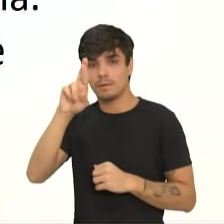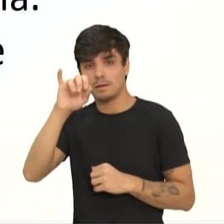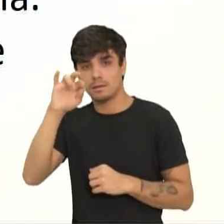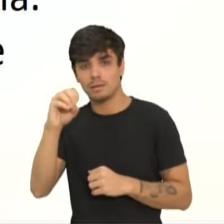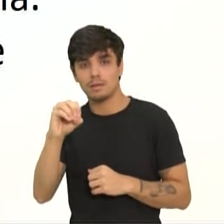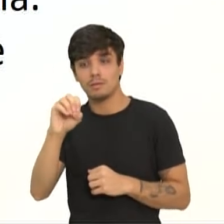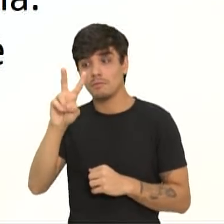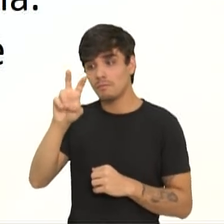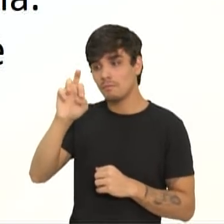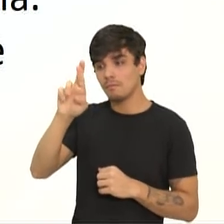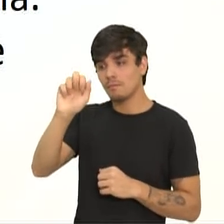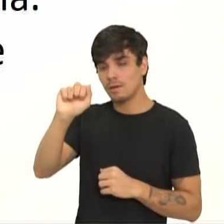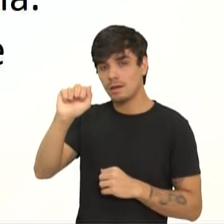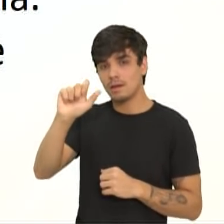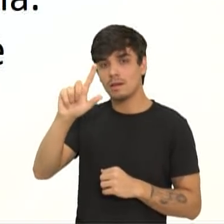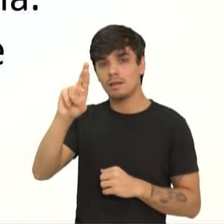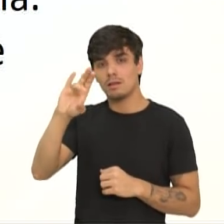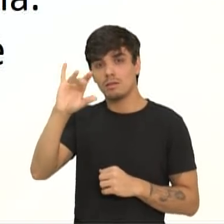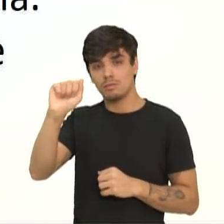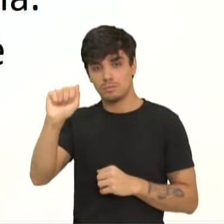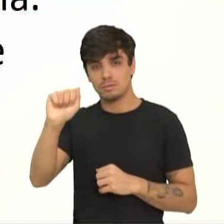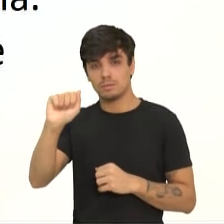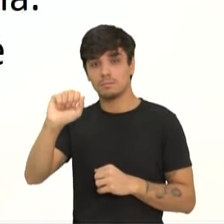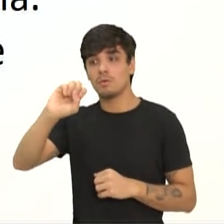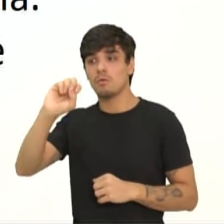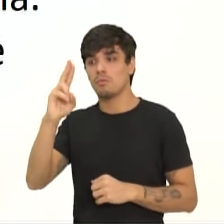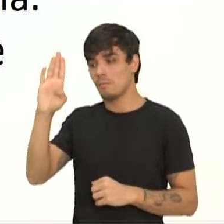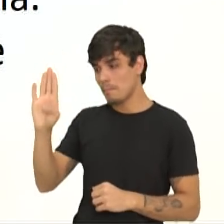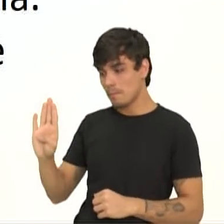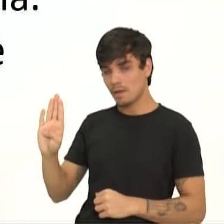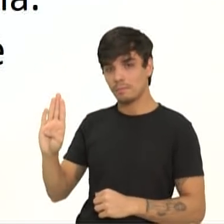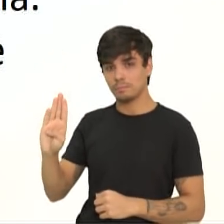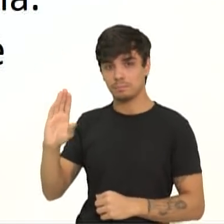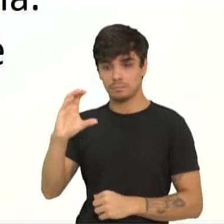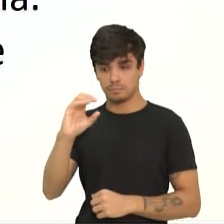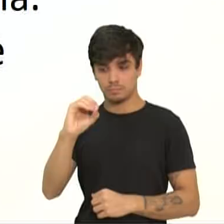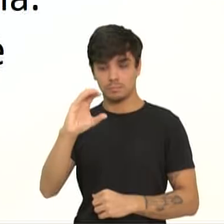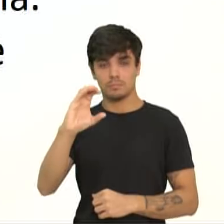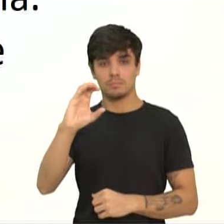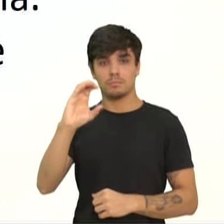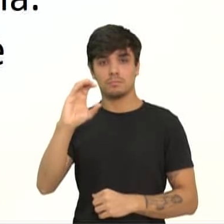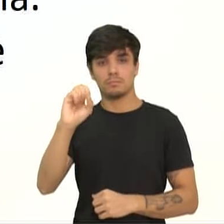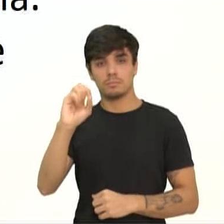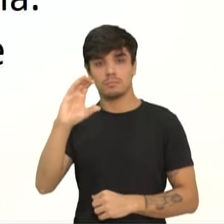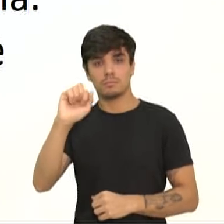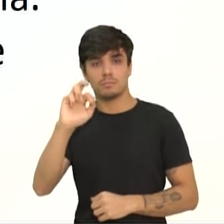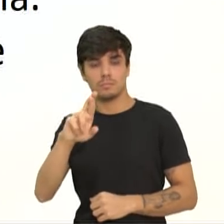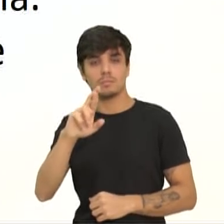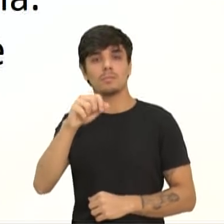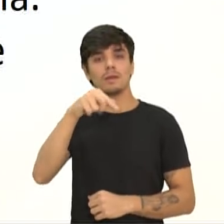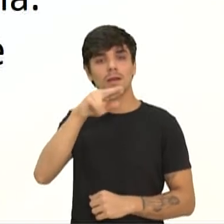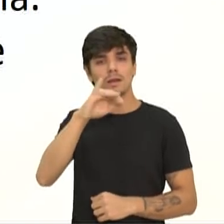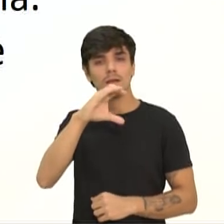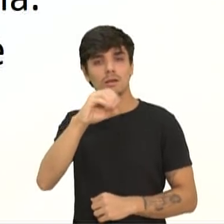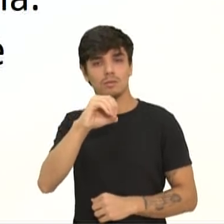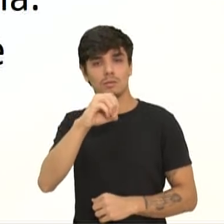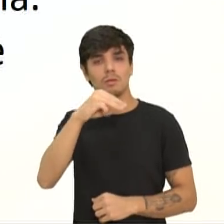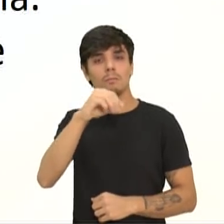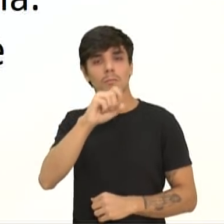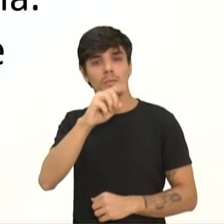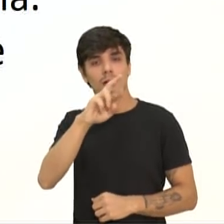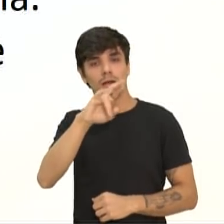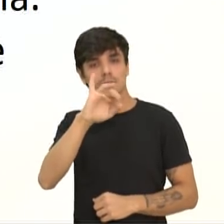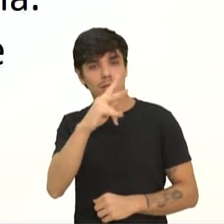e Lúcia. Letra B: Oscar, Kiko, Madrinha, Vera